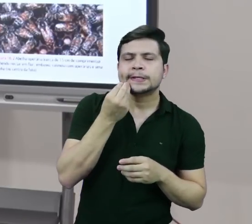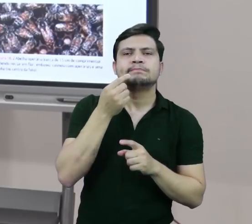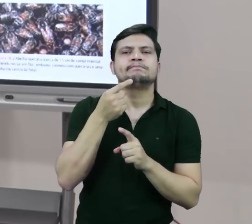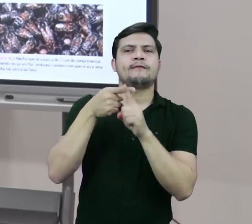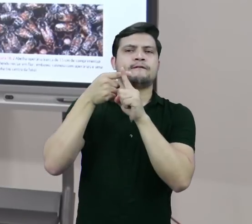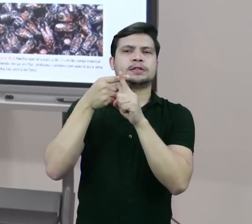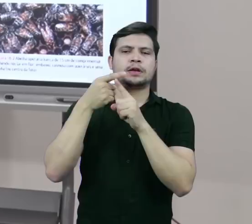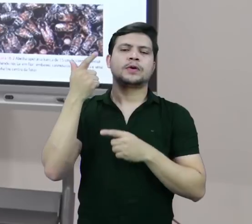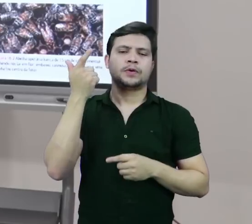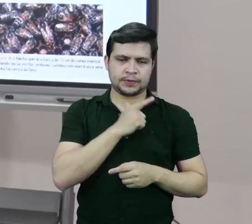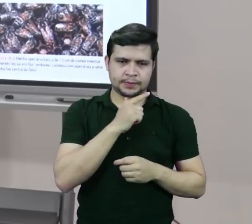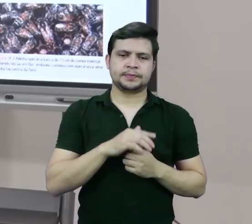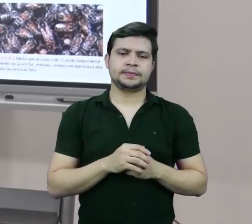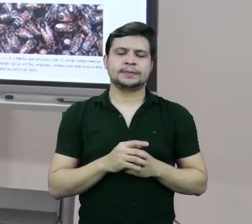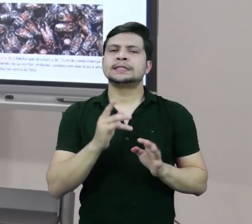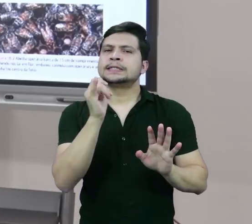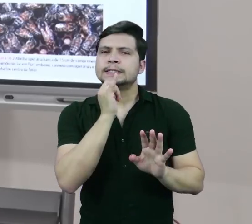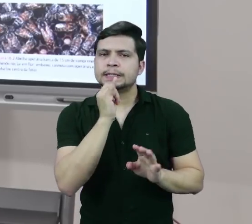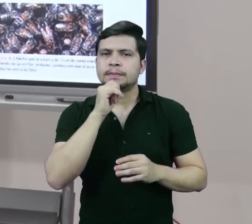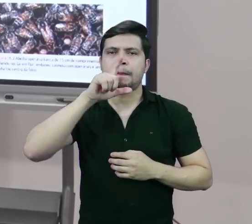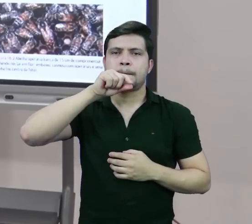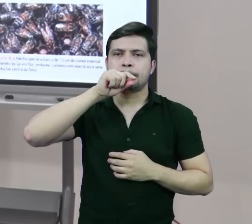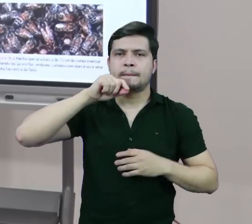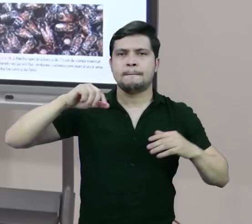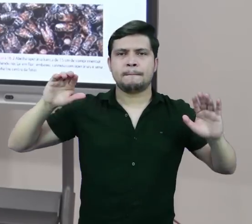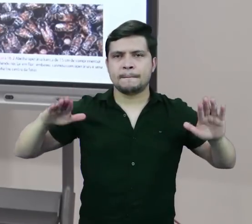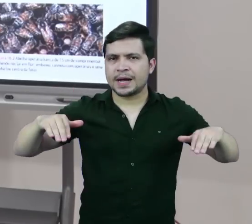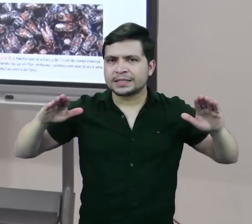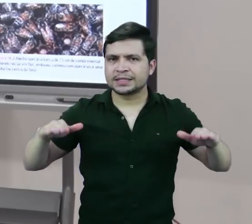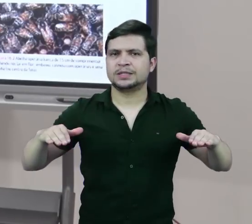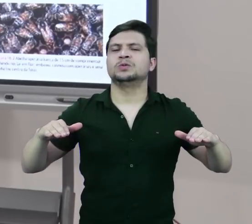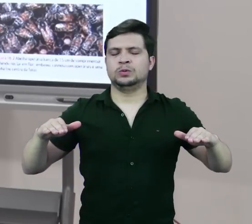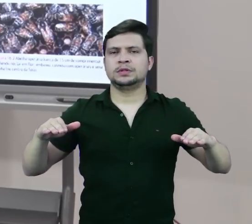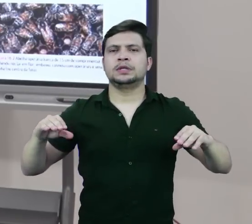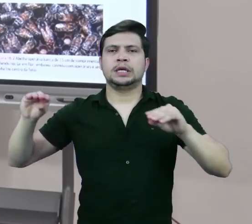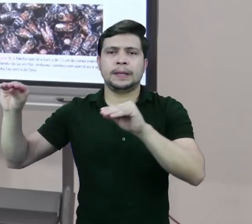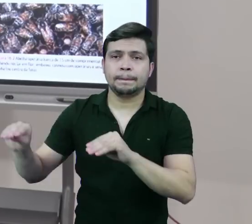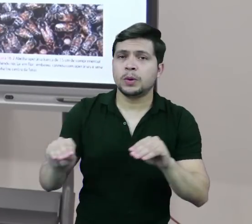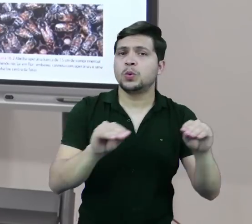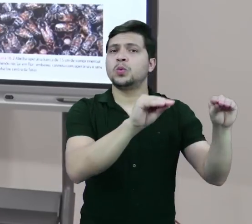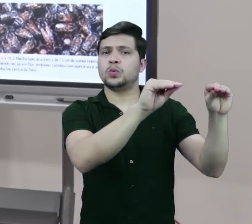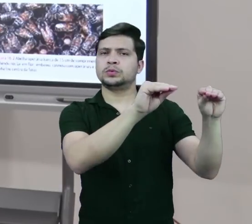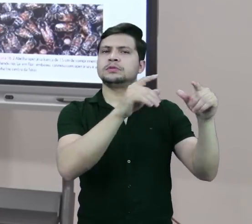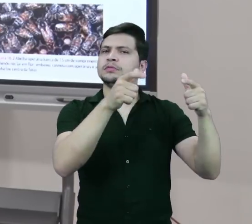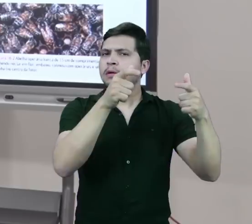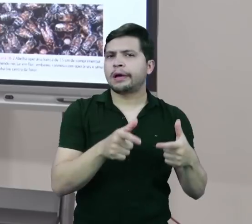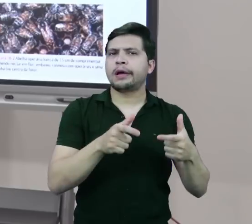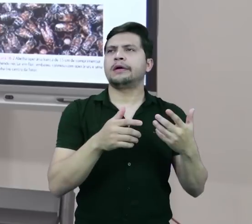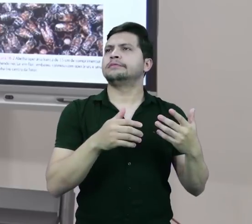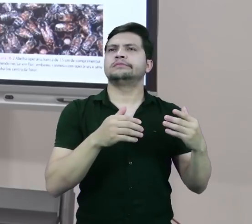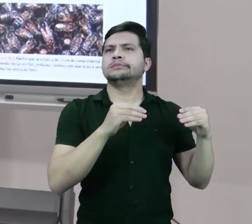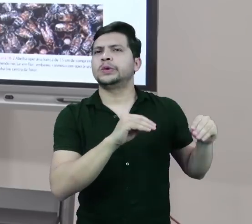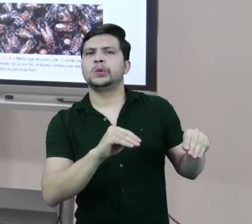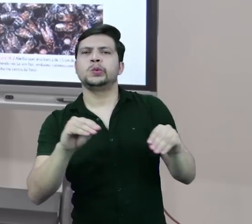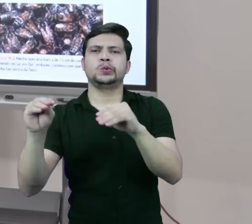de vantagens. Por exemplo, os pássaros, as aves migratórias, elas não estão ali sempre unidas, só no momento que